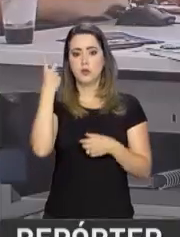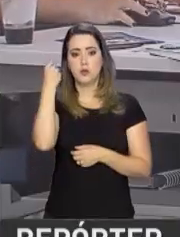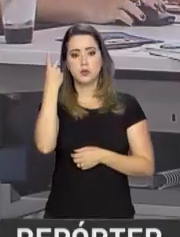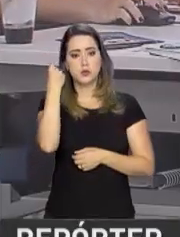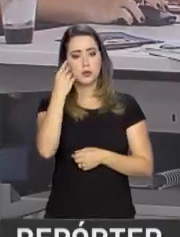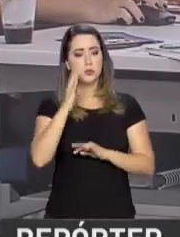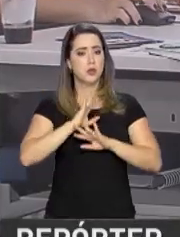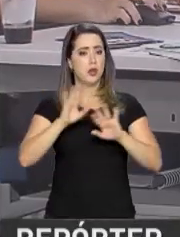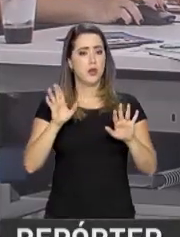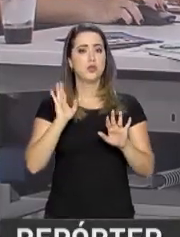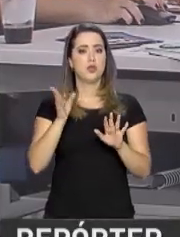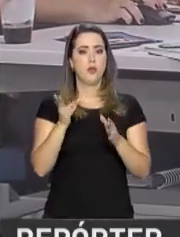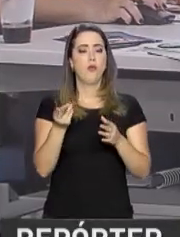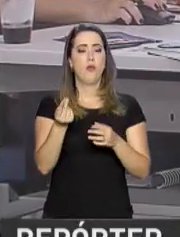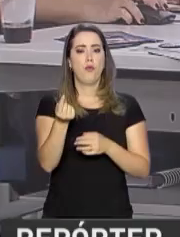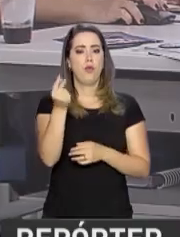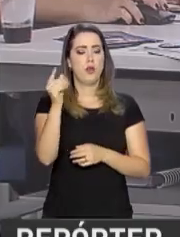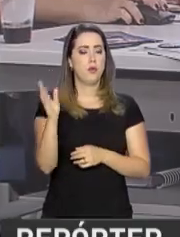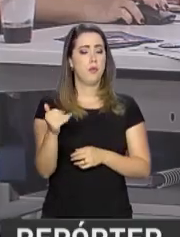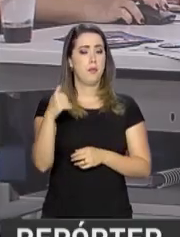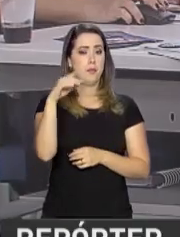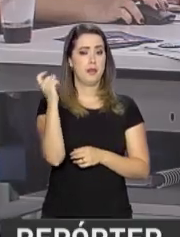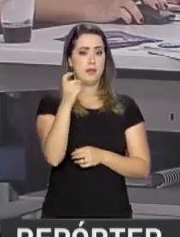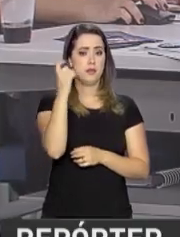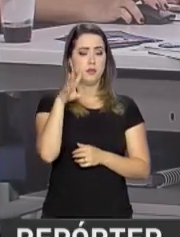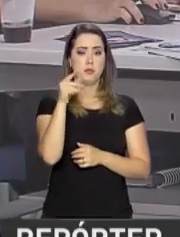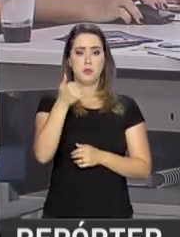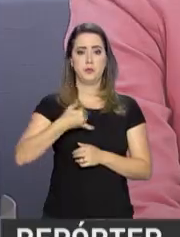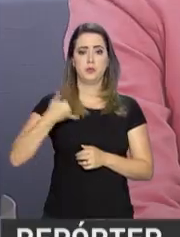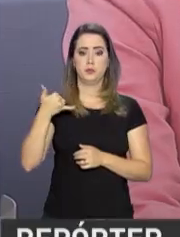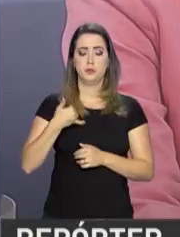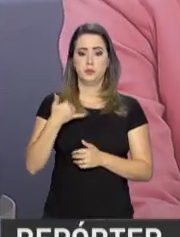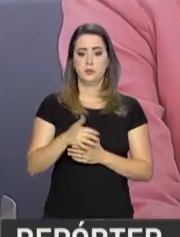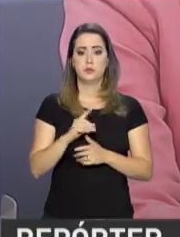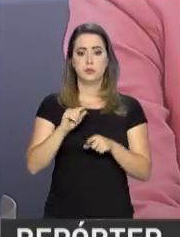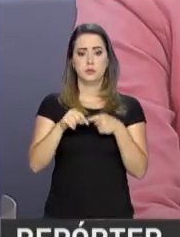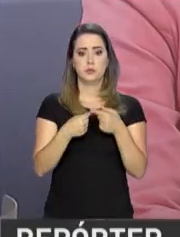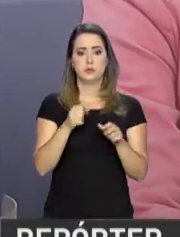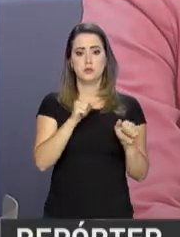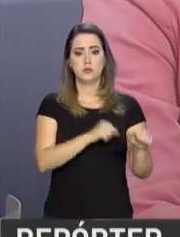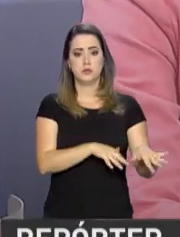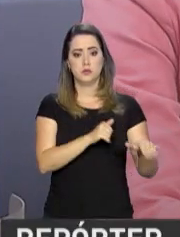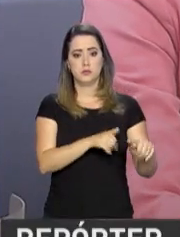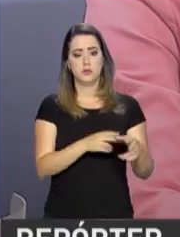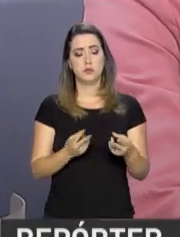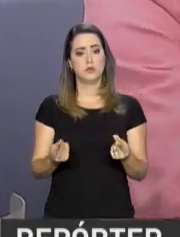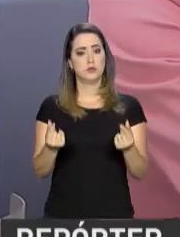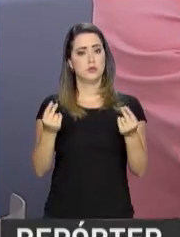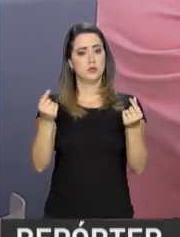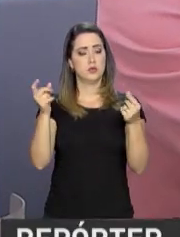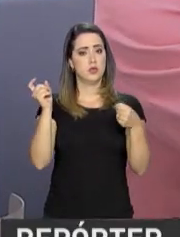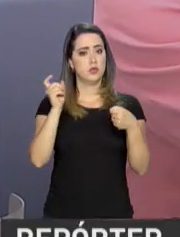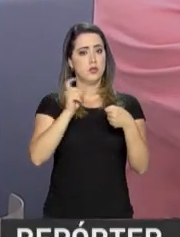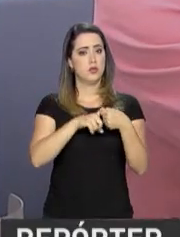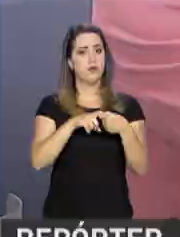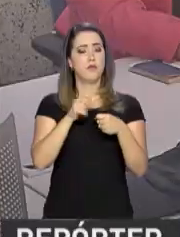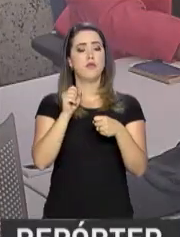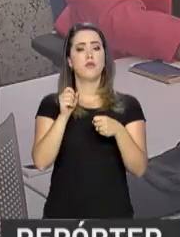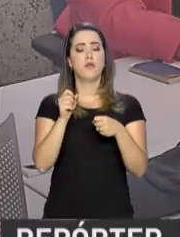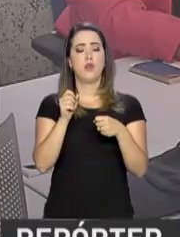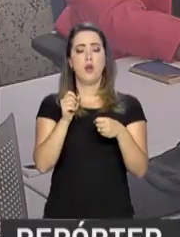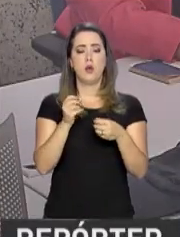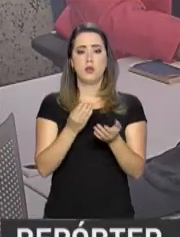a ser feitos já com os valores reajustados para todas as idades após setembro os recursos voltam a ficar disponíveis